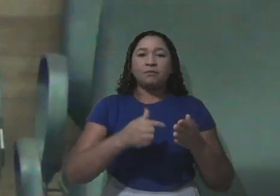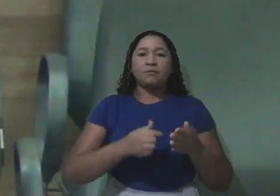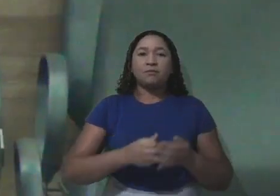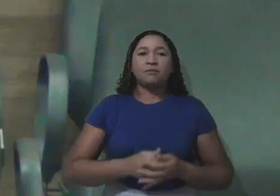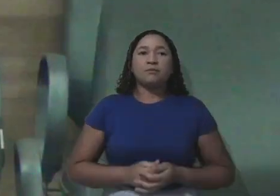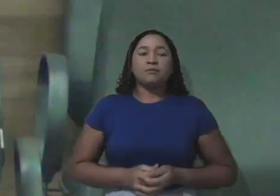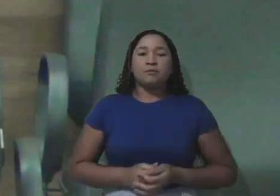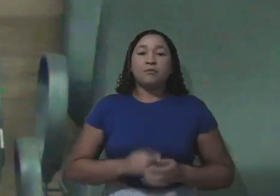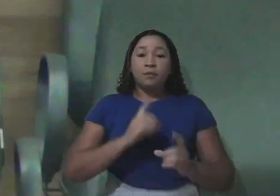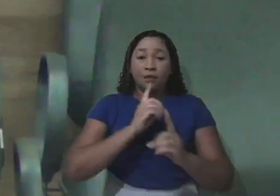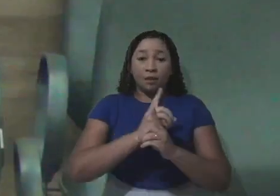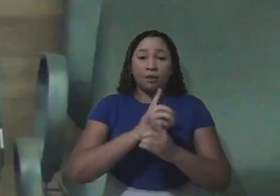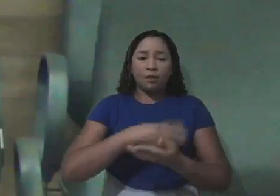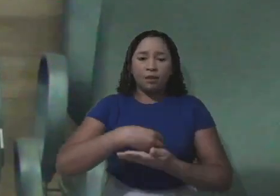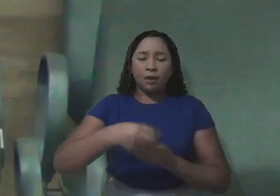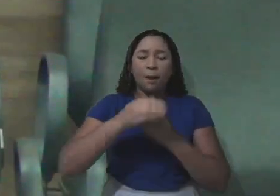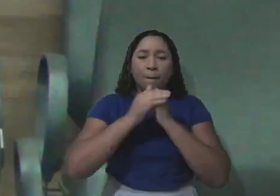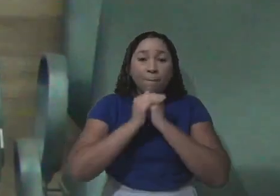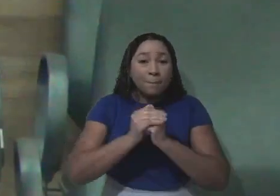Quem achou, diga amém.